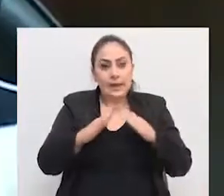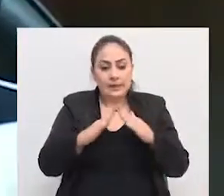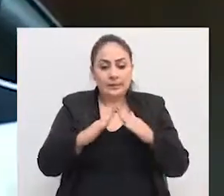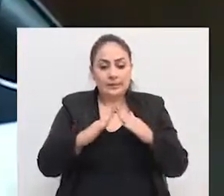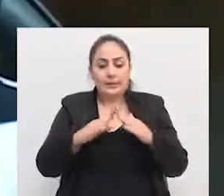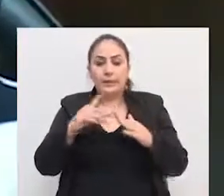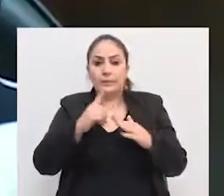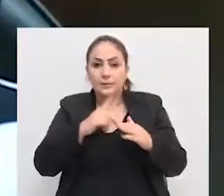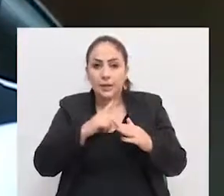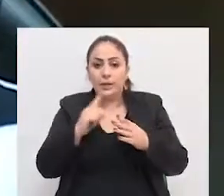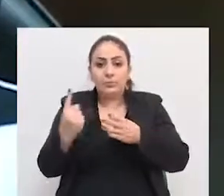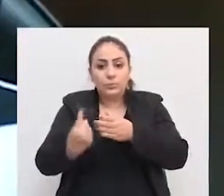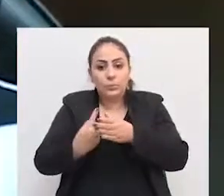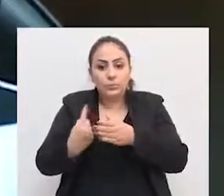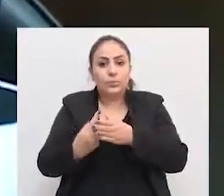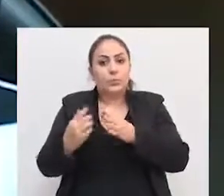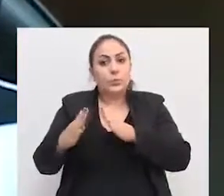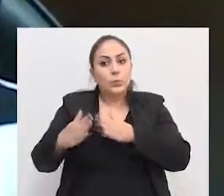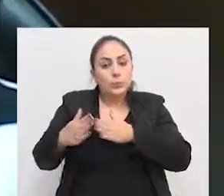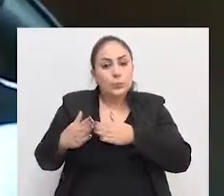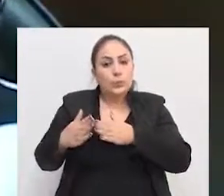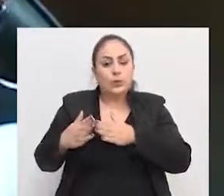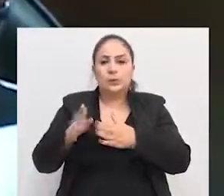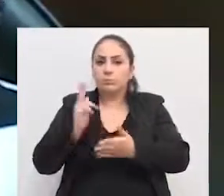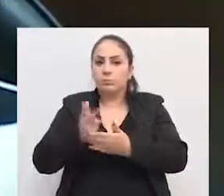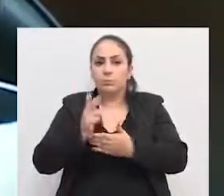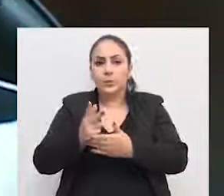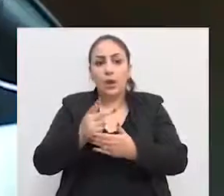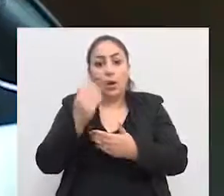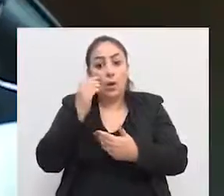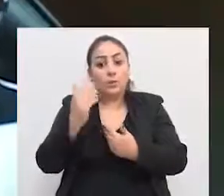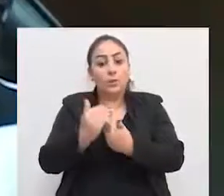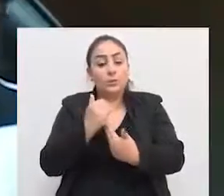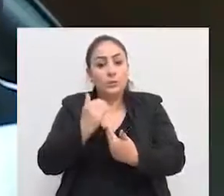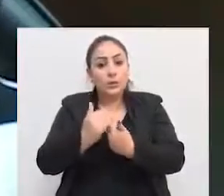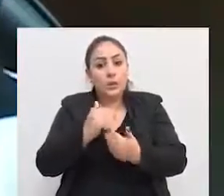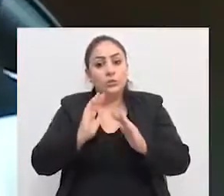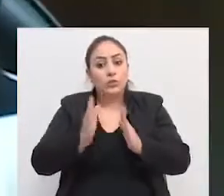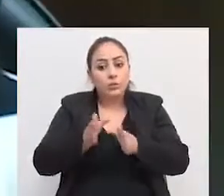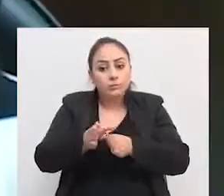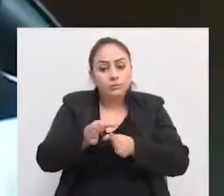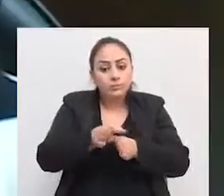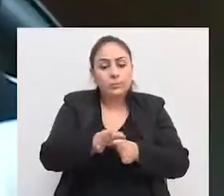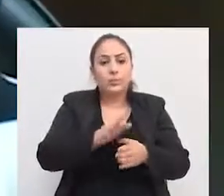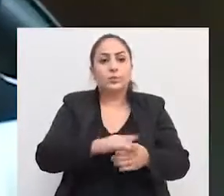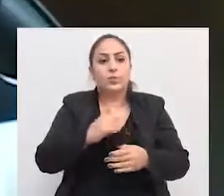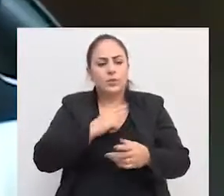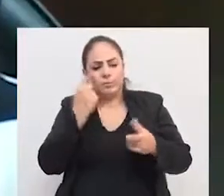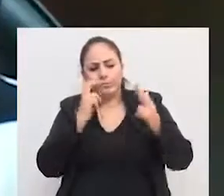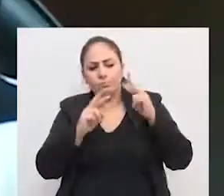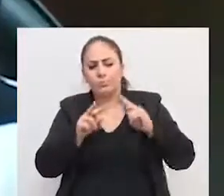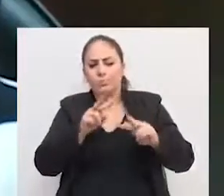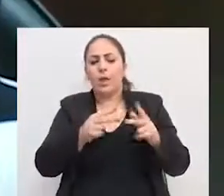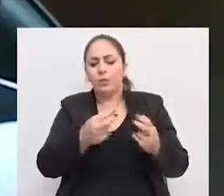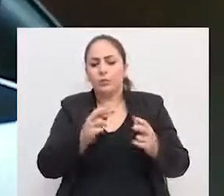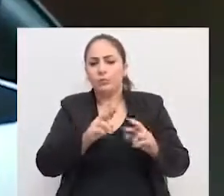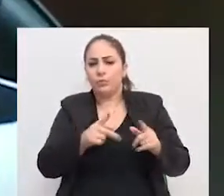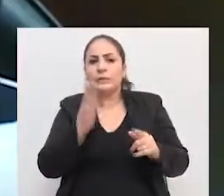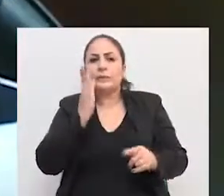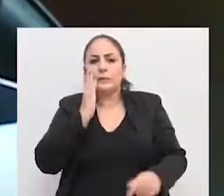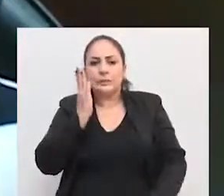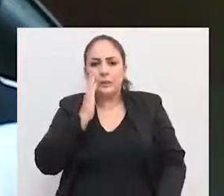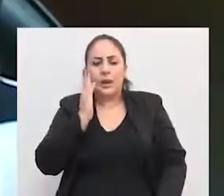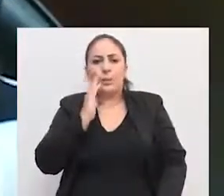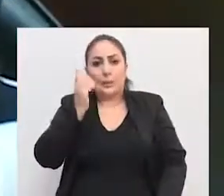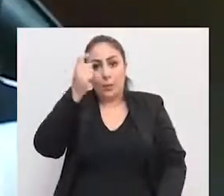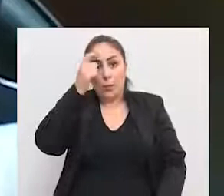casa, tá reclusa, né, e está constantemente sendo orientada. Eles já têm esse olhar diferente,